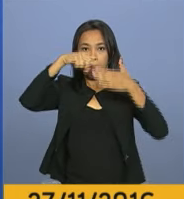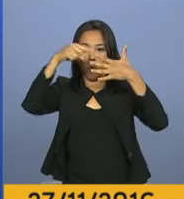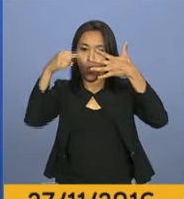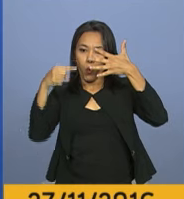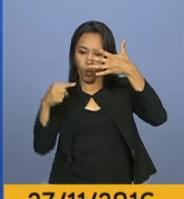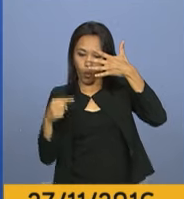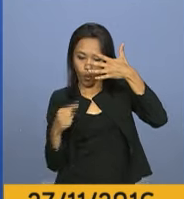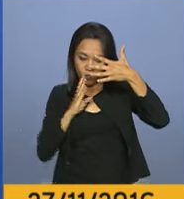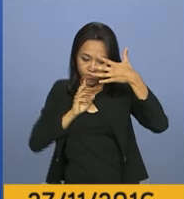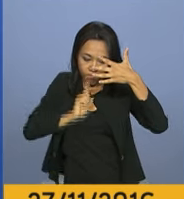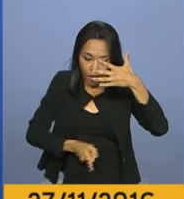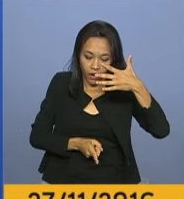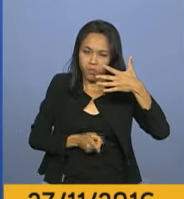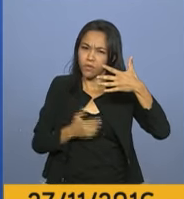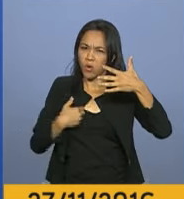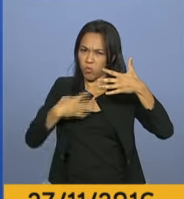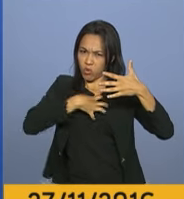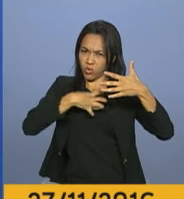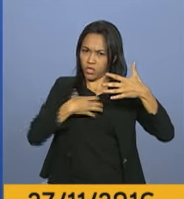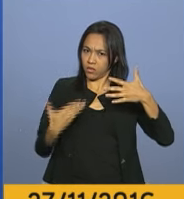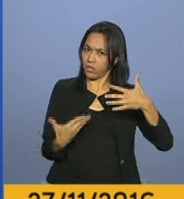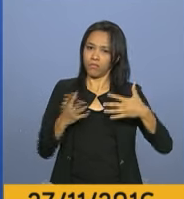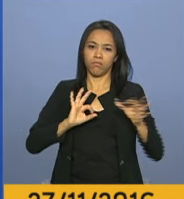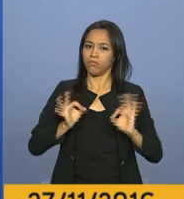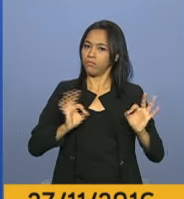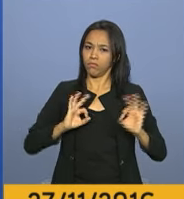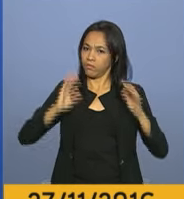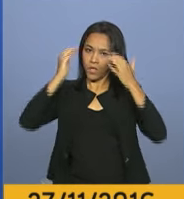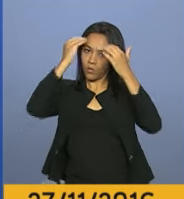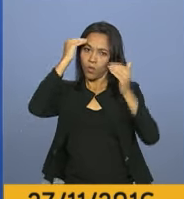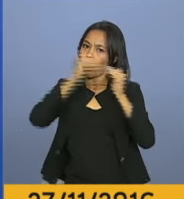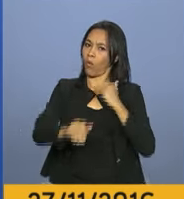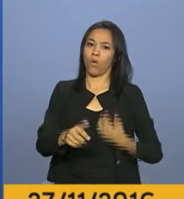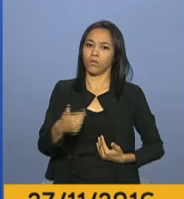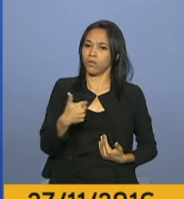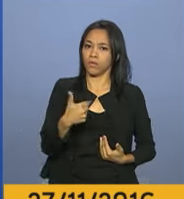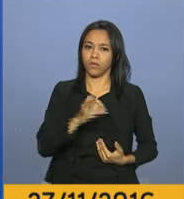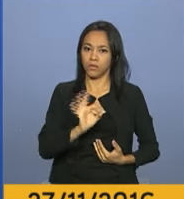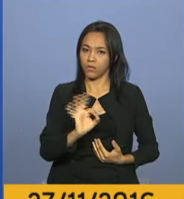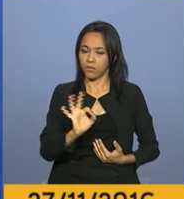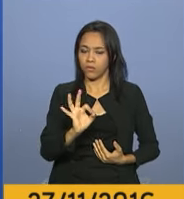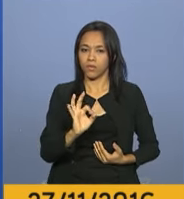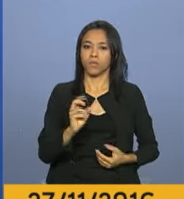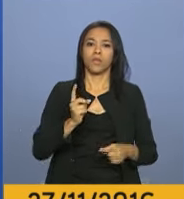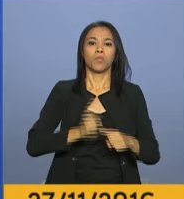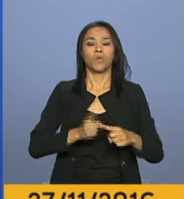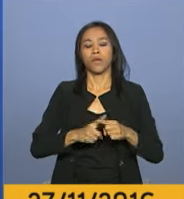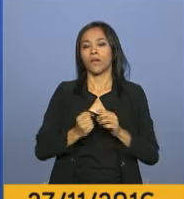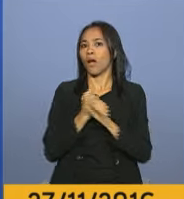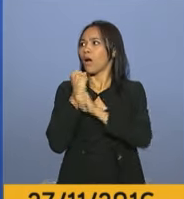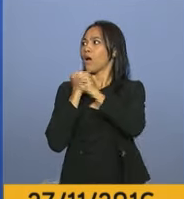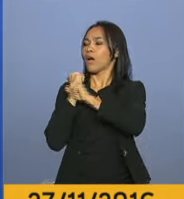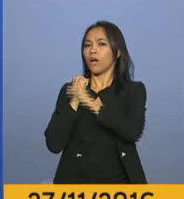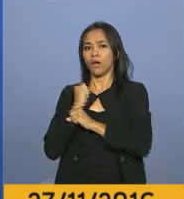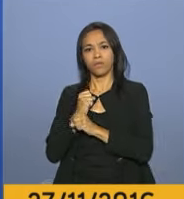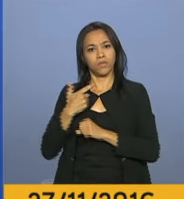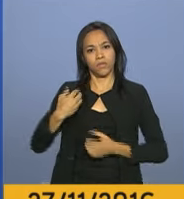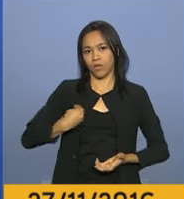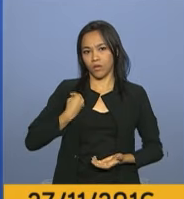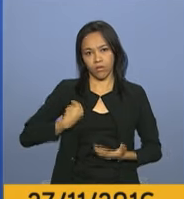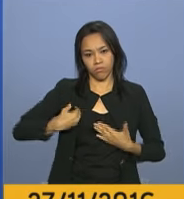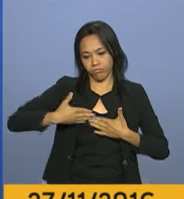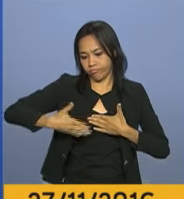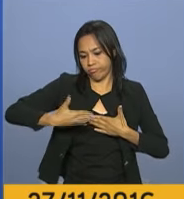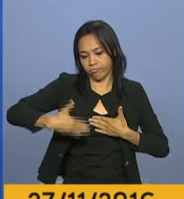será o meu estilo, eu me recuso a isso, porque há muitíssimos anos que eu estou na vida